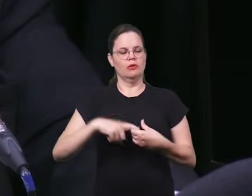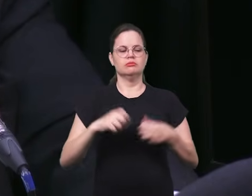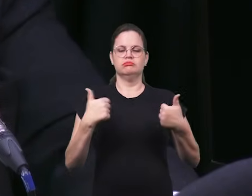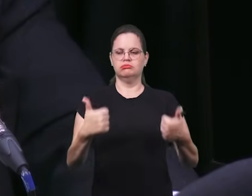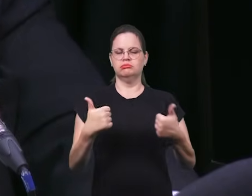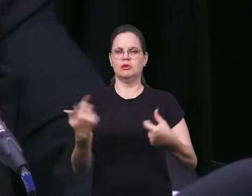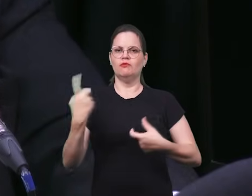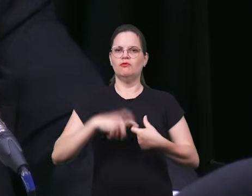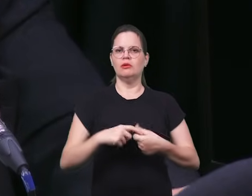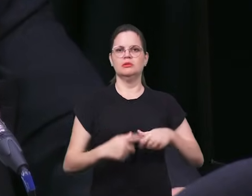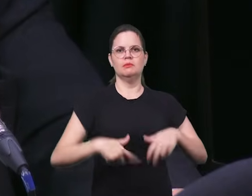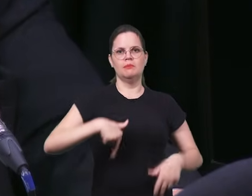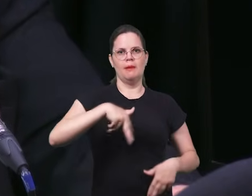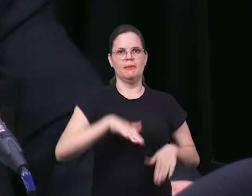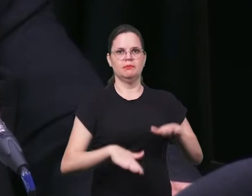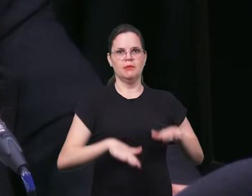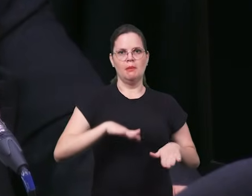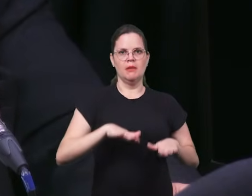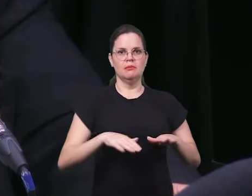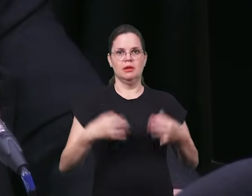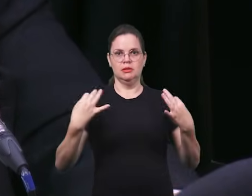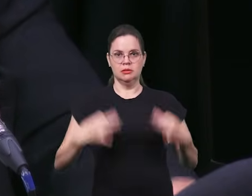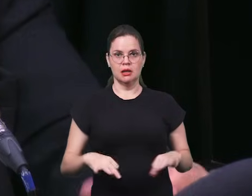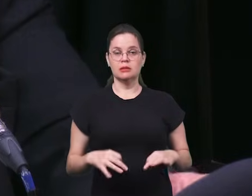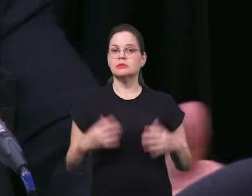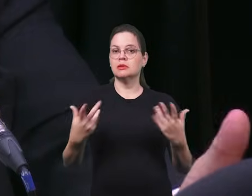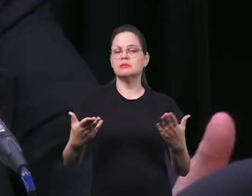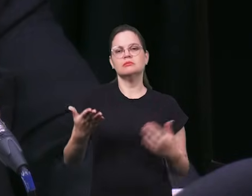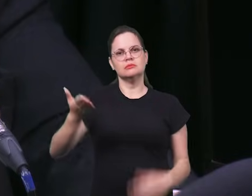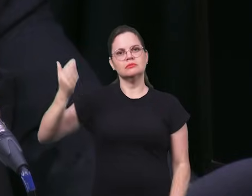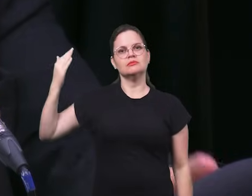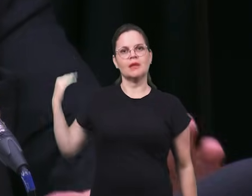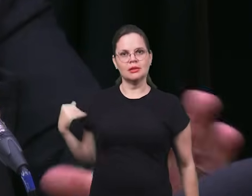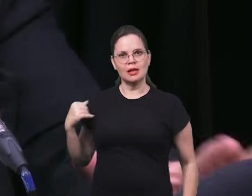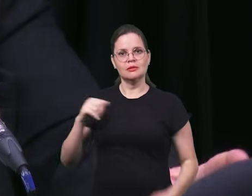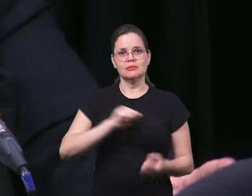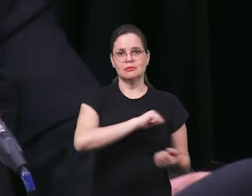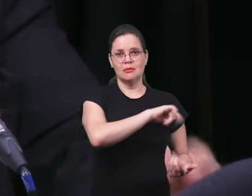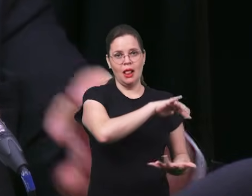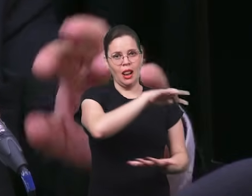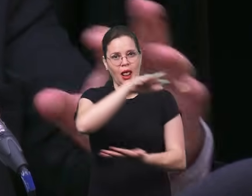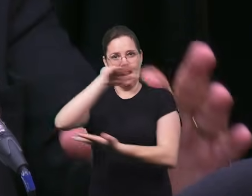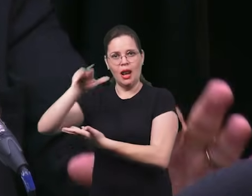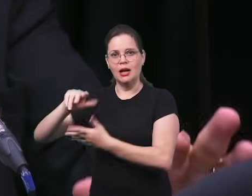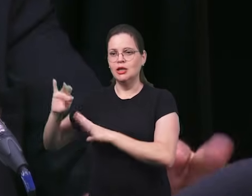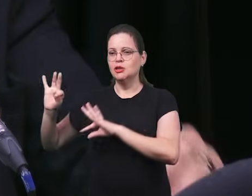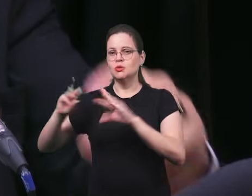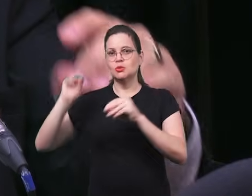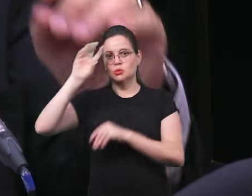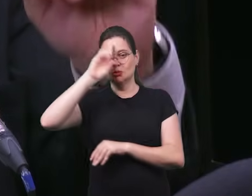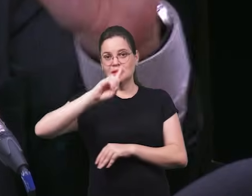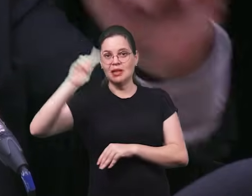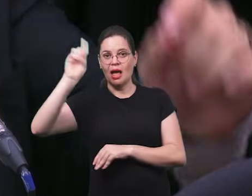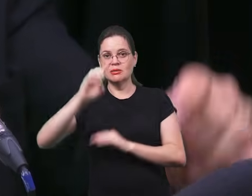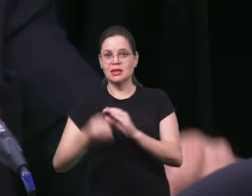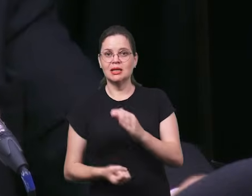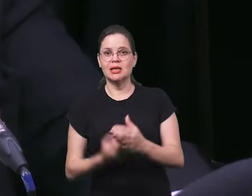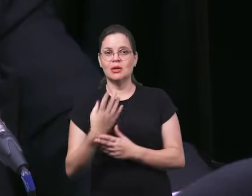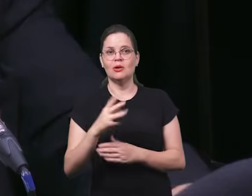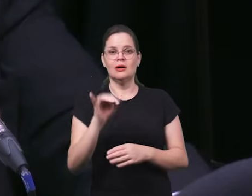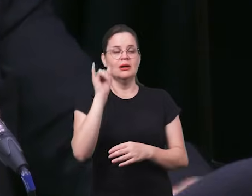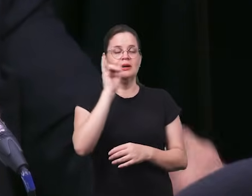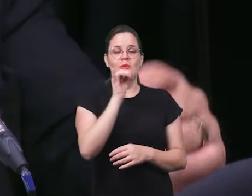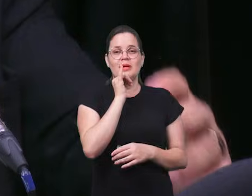retornar. E aí nós vamos ver isso no universo. O Senhor estabeleceu lá no início todas as coisas, todas as leis da natureza que vão